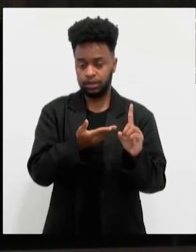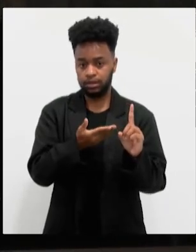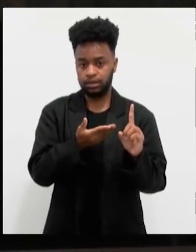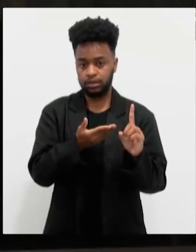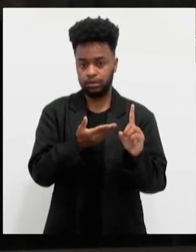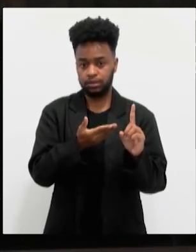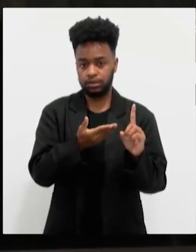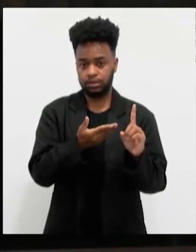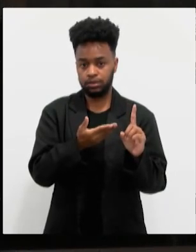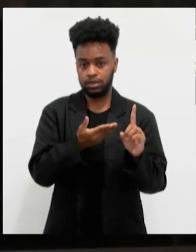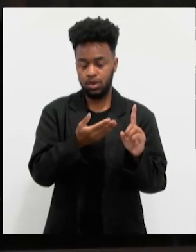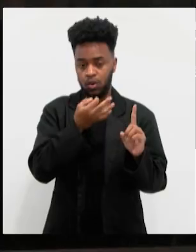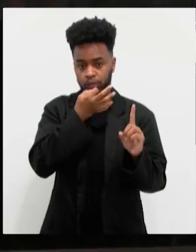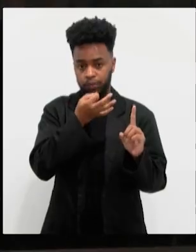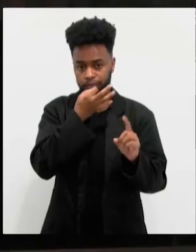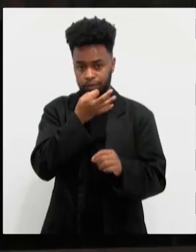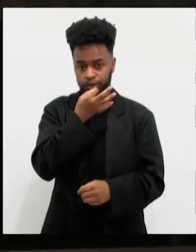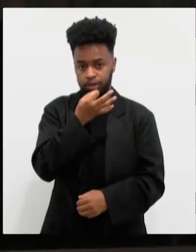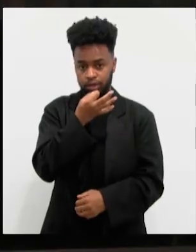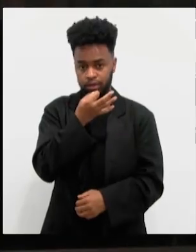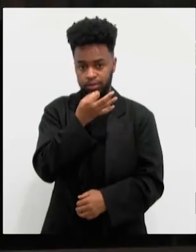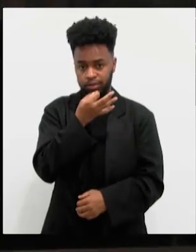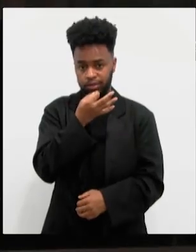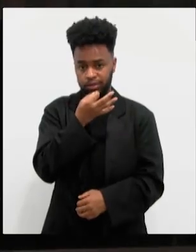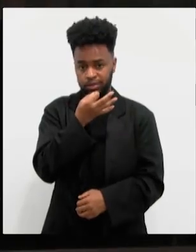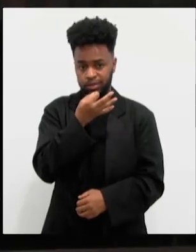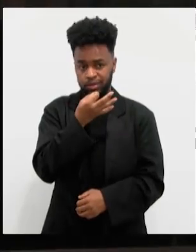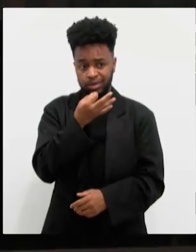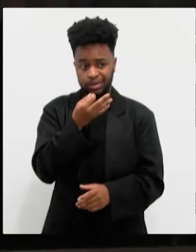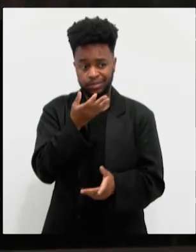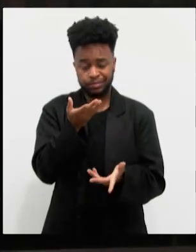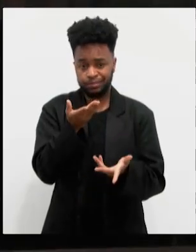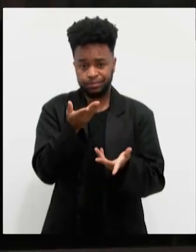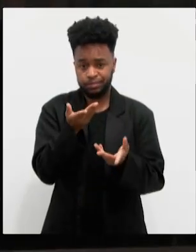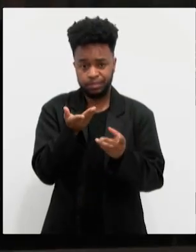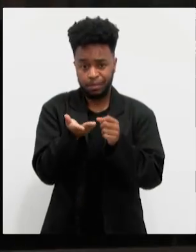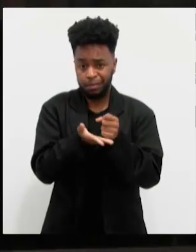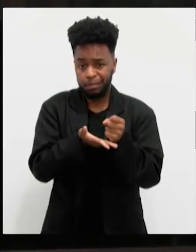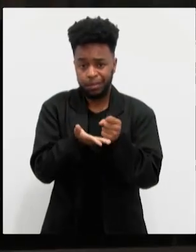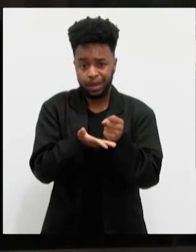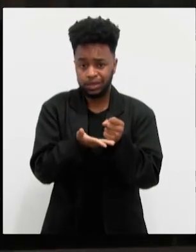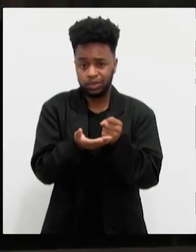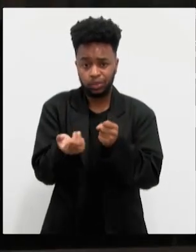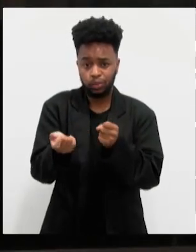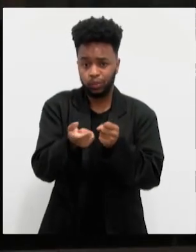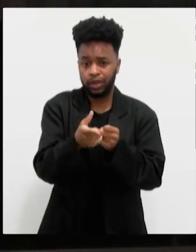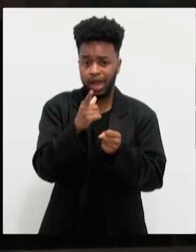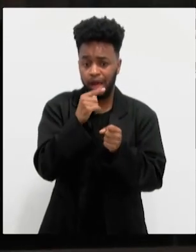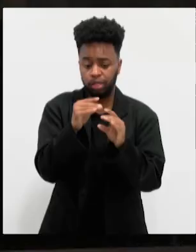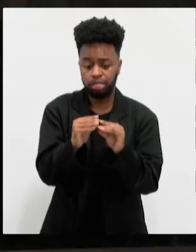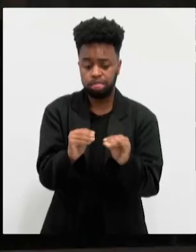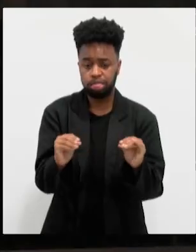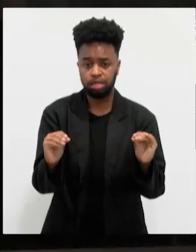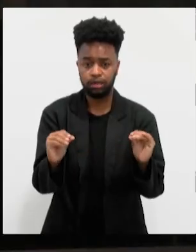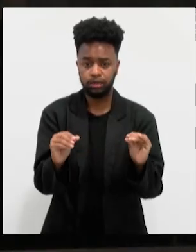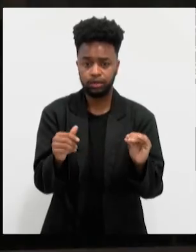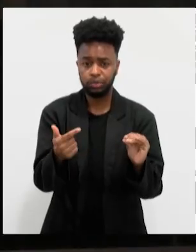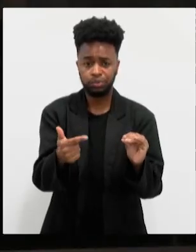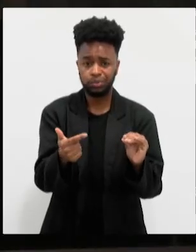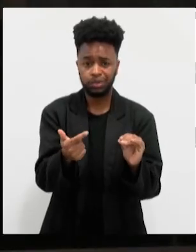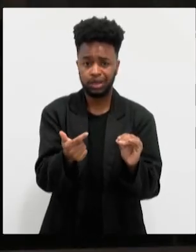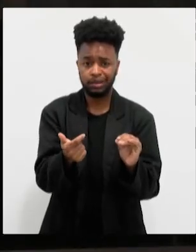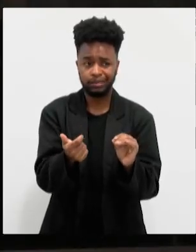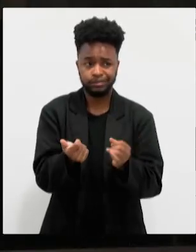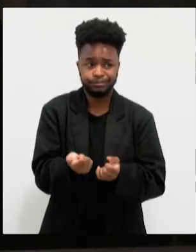a opinião dele é mais rasa do que uma poça d'água. É uma pessoa absolutamente inexpressiva.